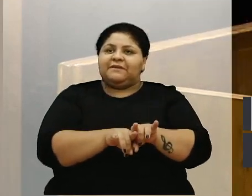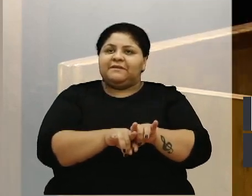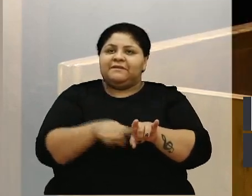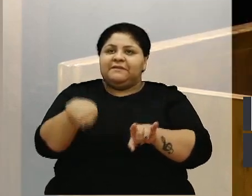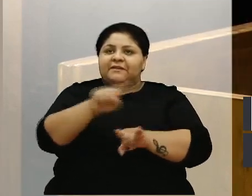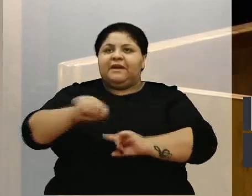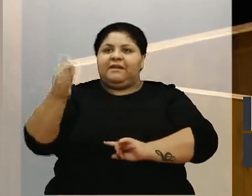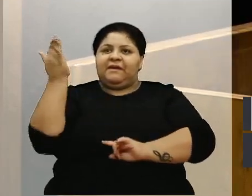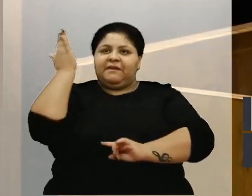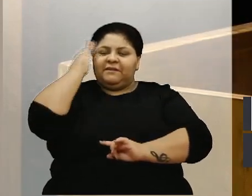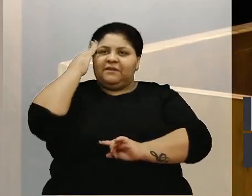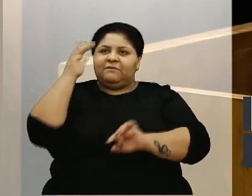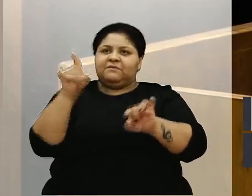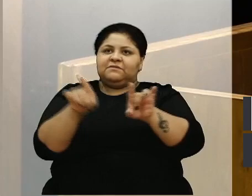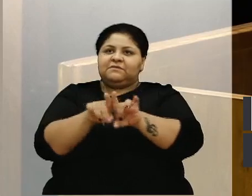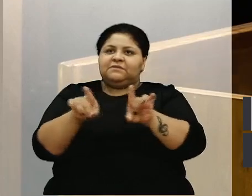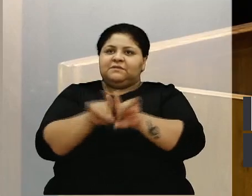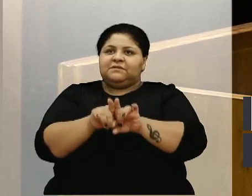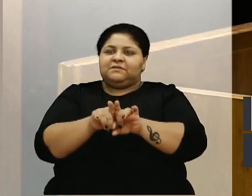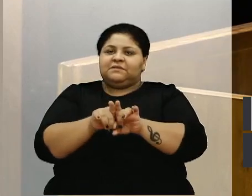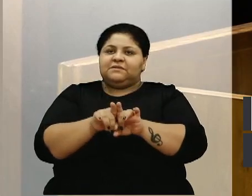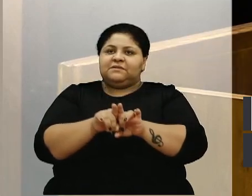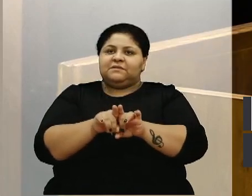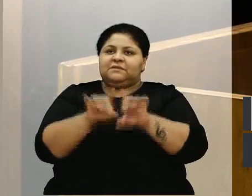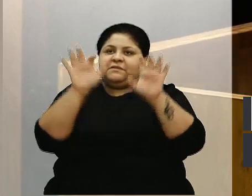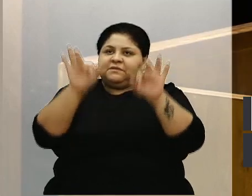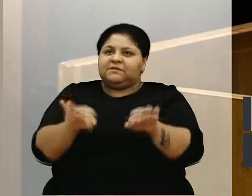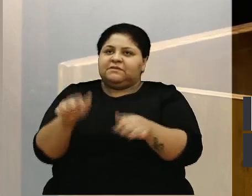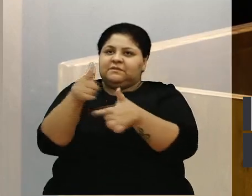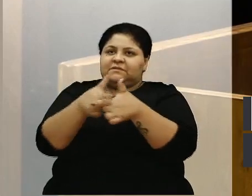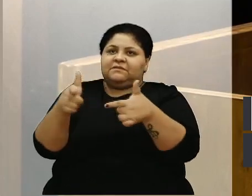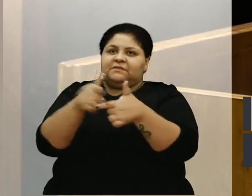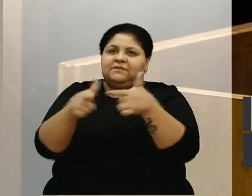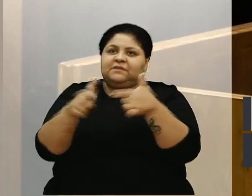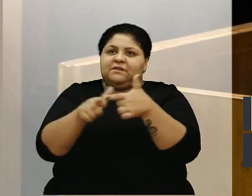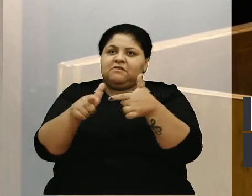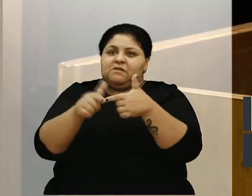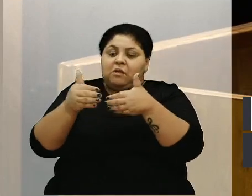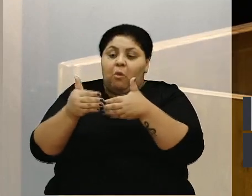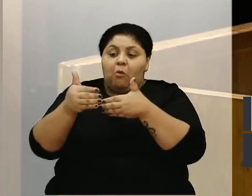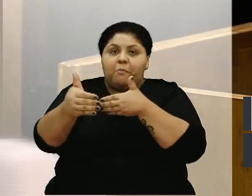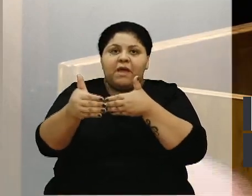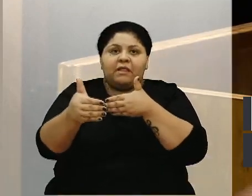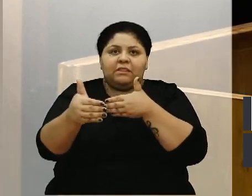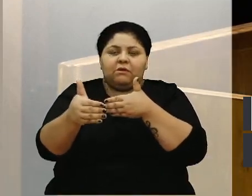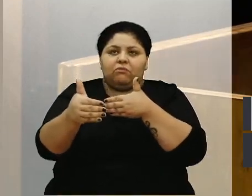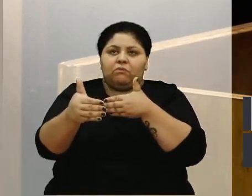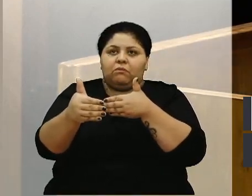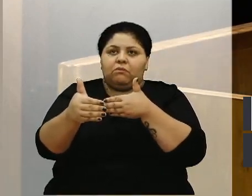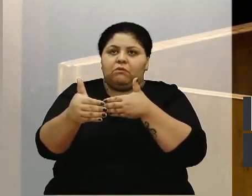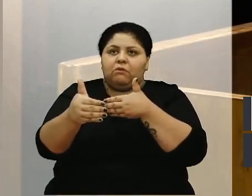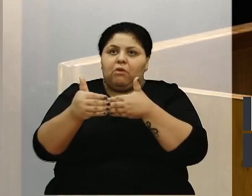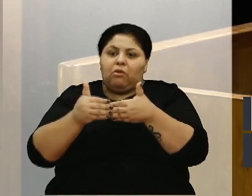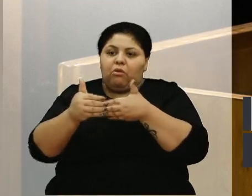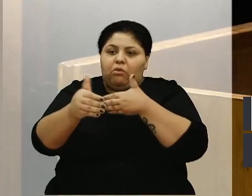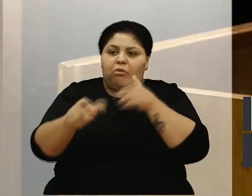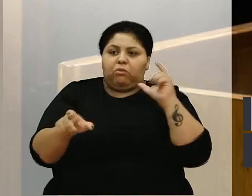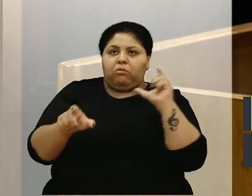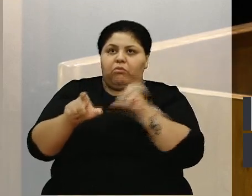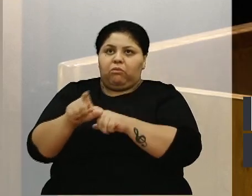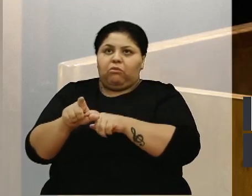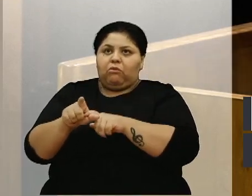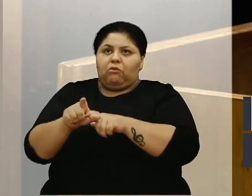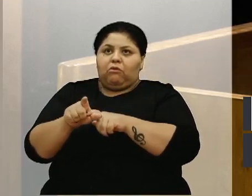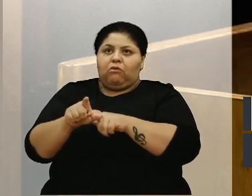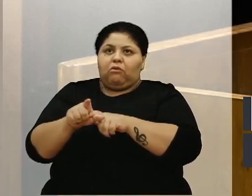que daria sim para ter votado a anistia e não uma prorrogação. Prorrogaram a dívida e jogaram mais para frente.